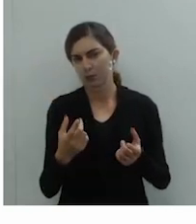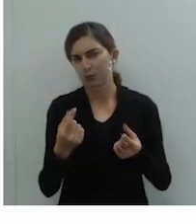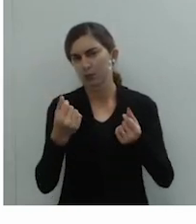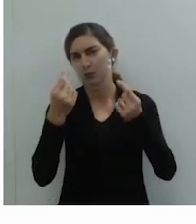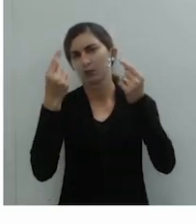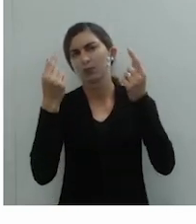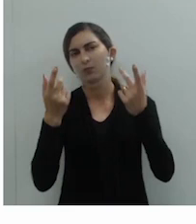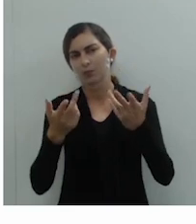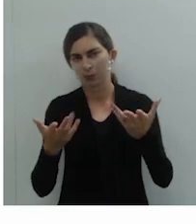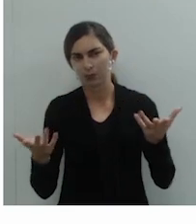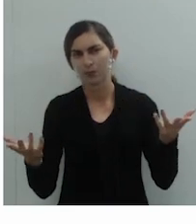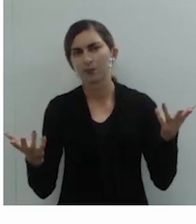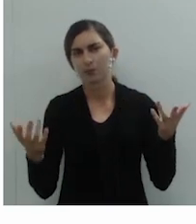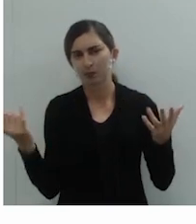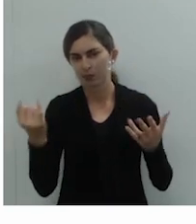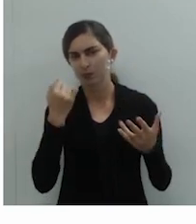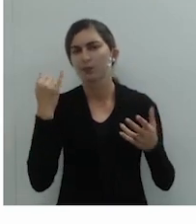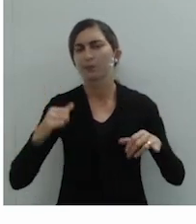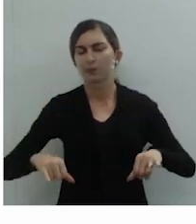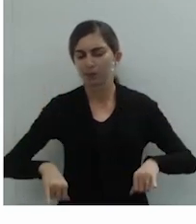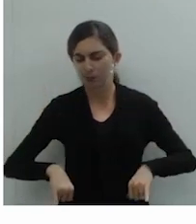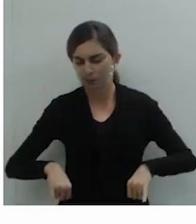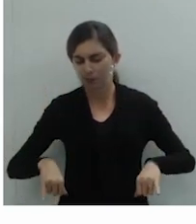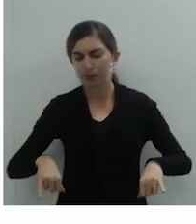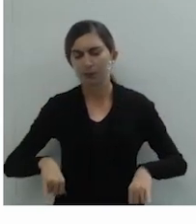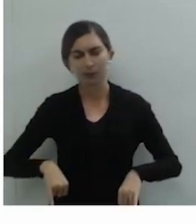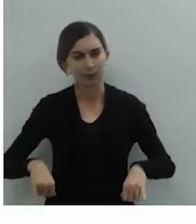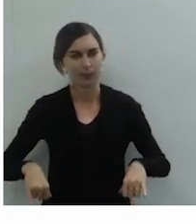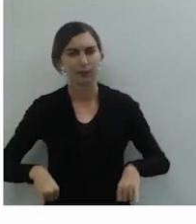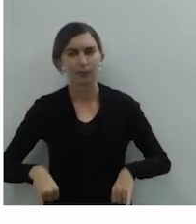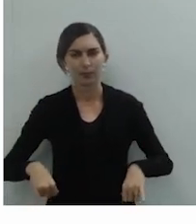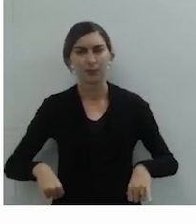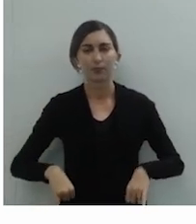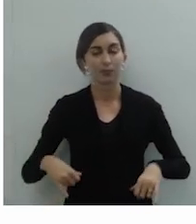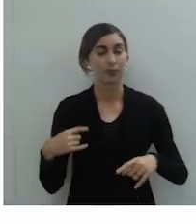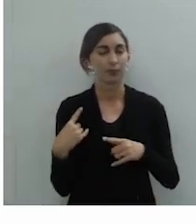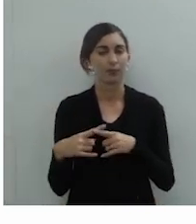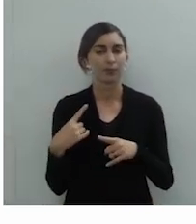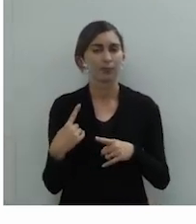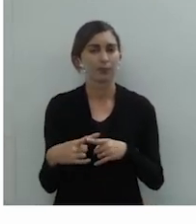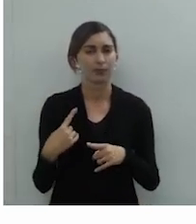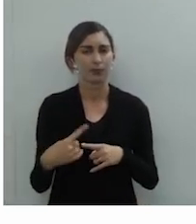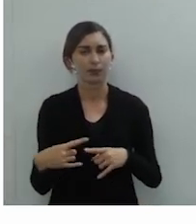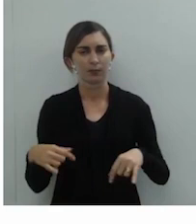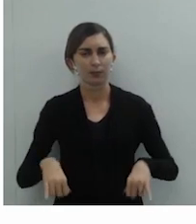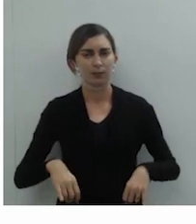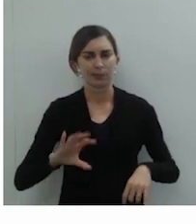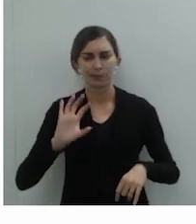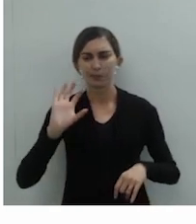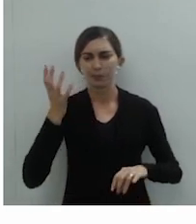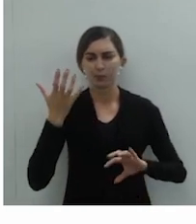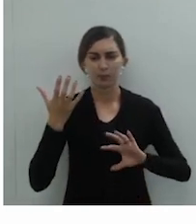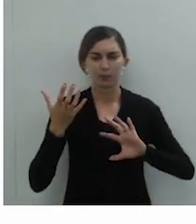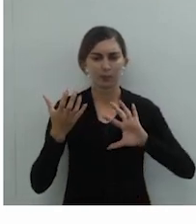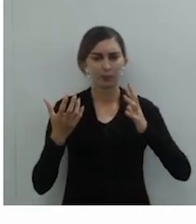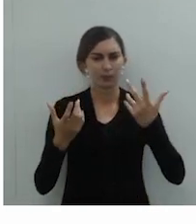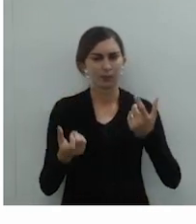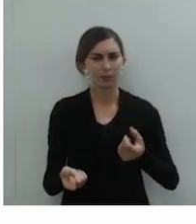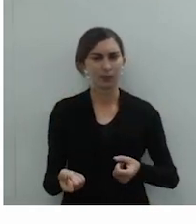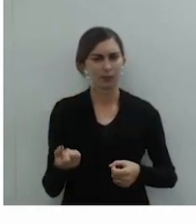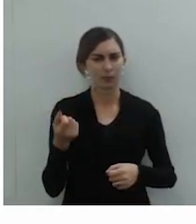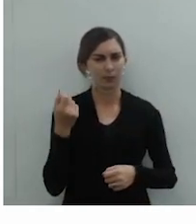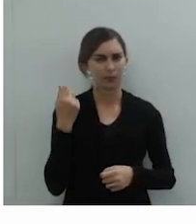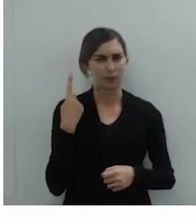riqueza, sofreu bastante. Porque acontecia algo muito